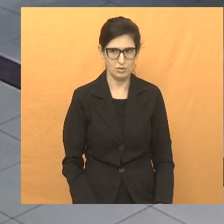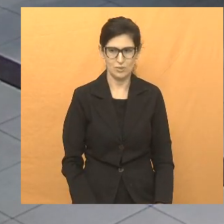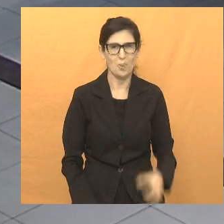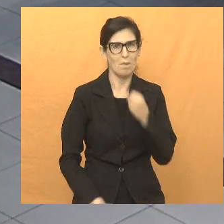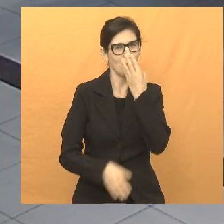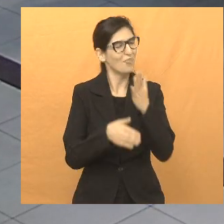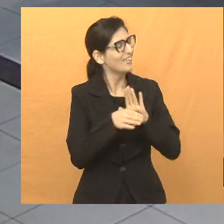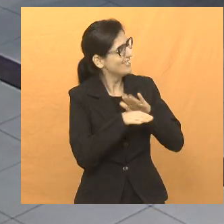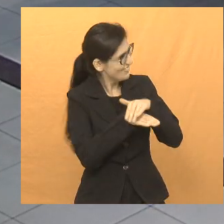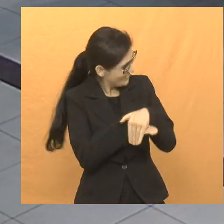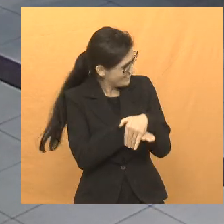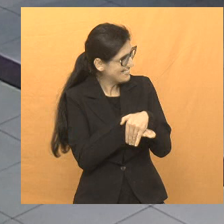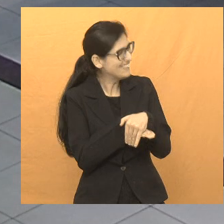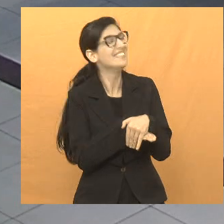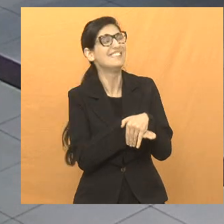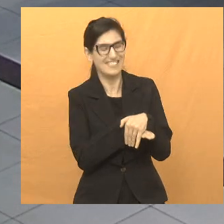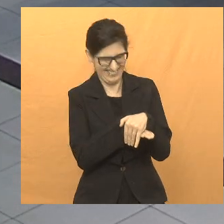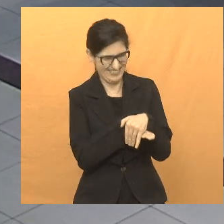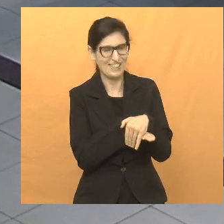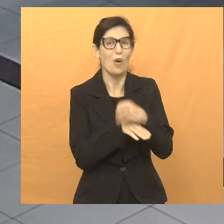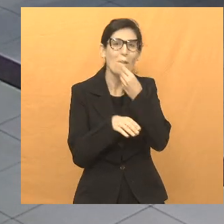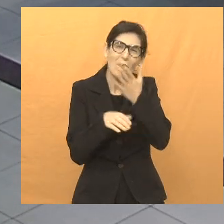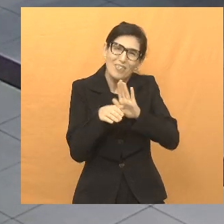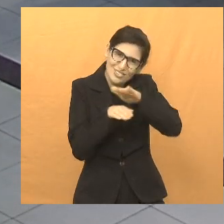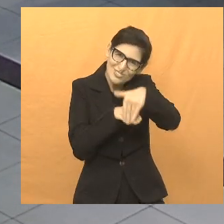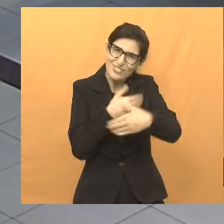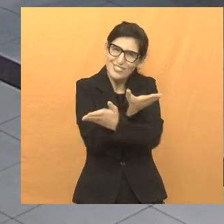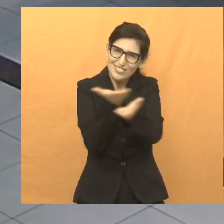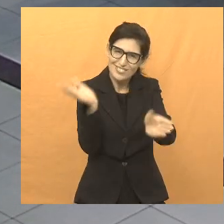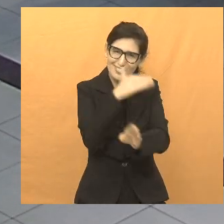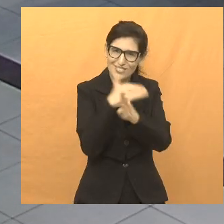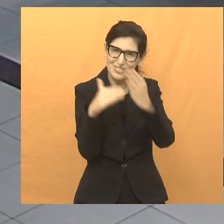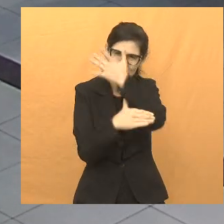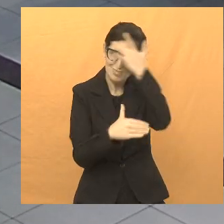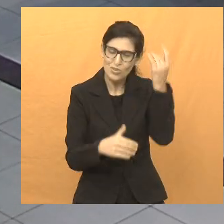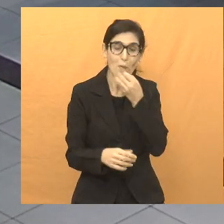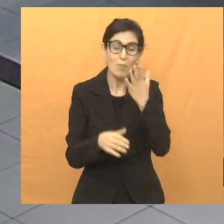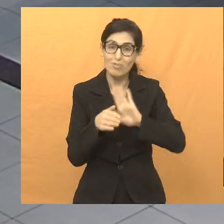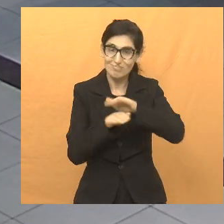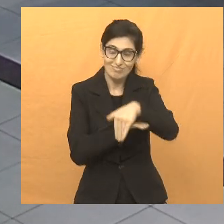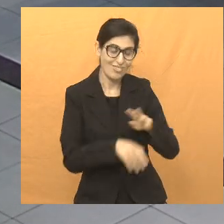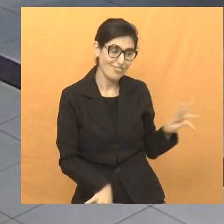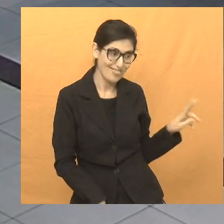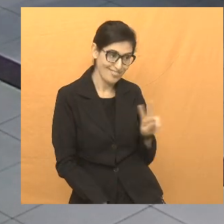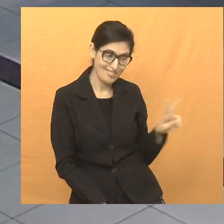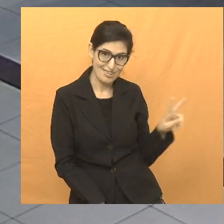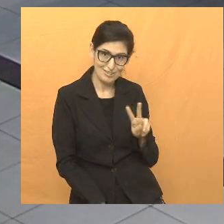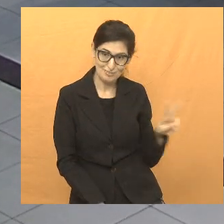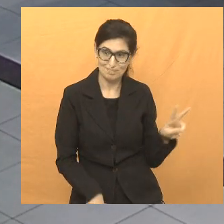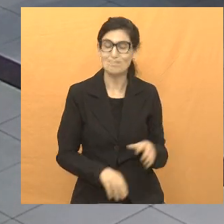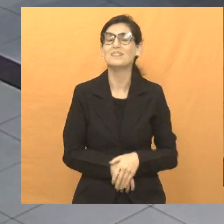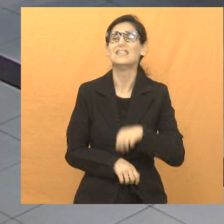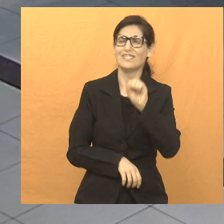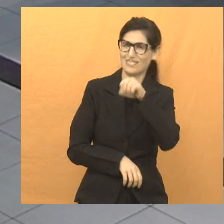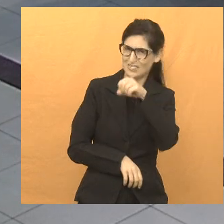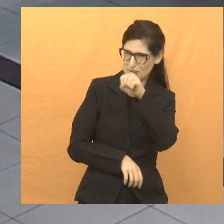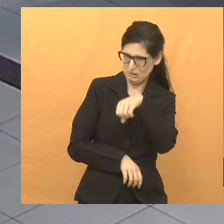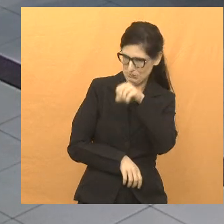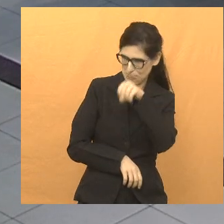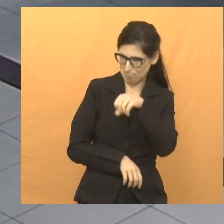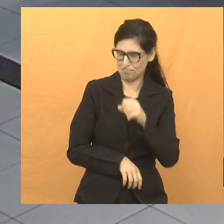Boa noite. Boa noite a todos. Boa noite aos vereadores. Sim, doutor, é